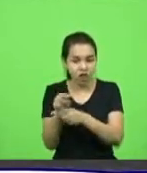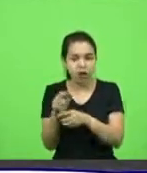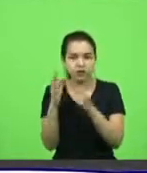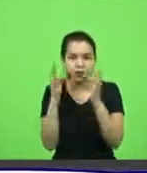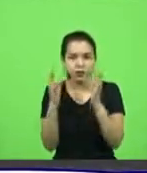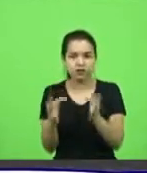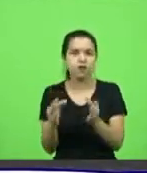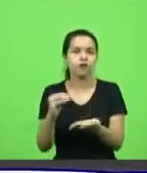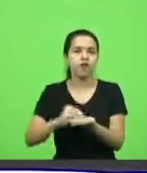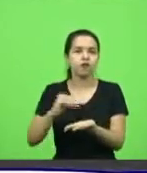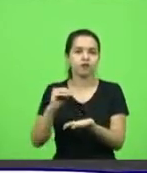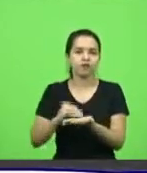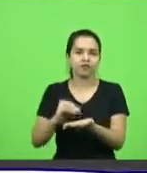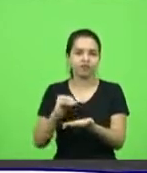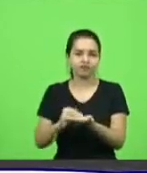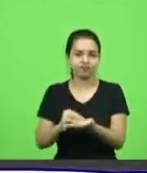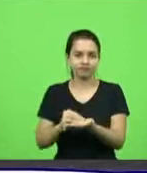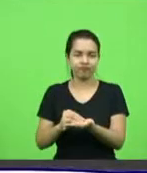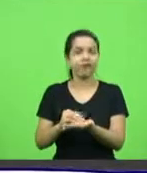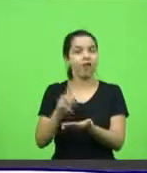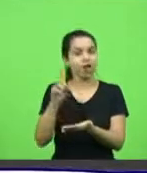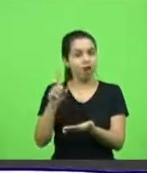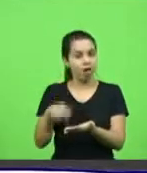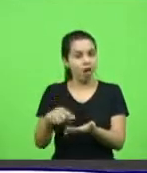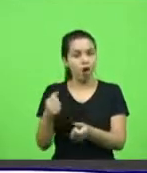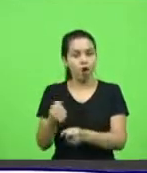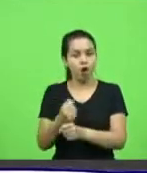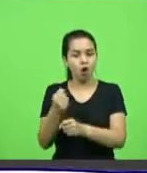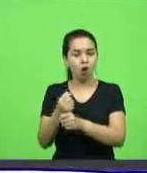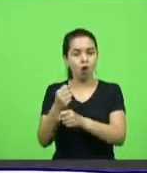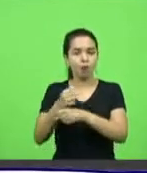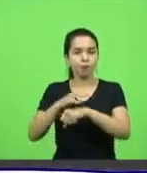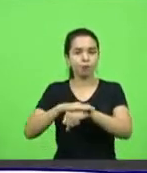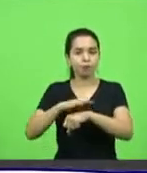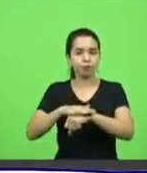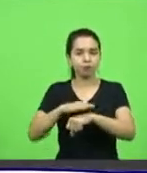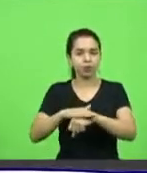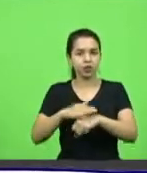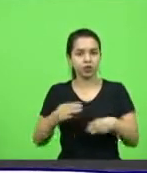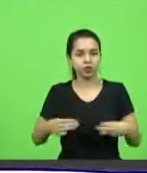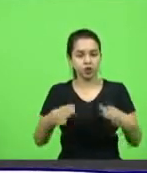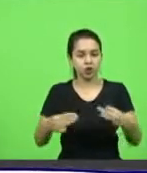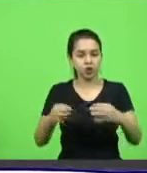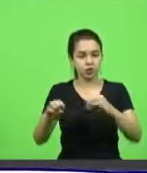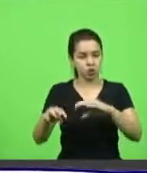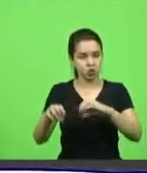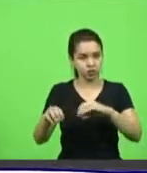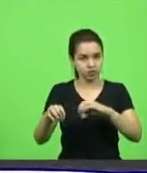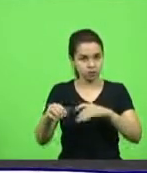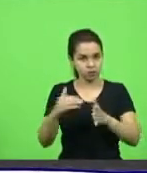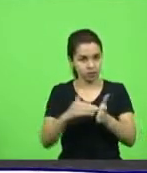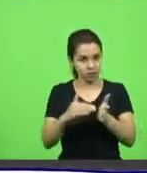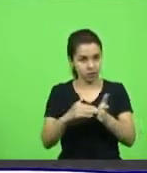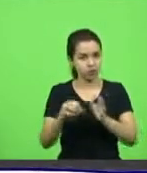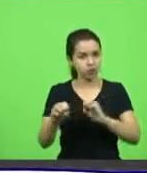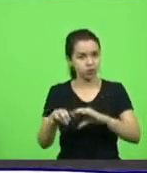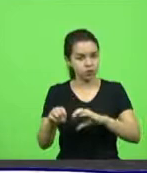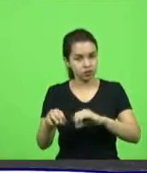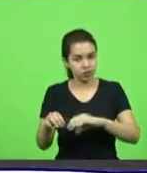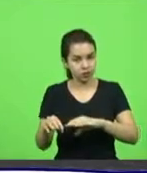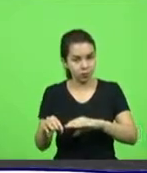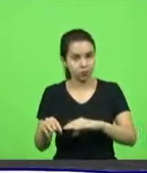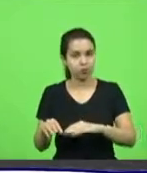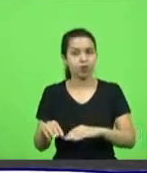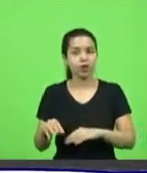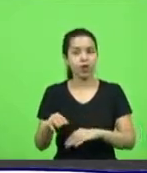portentosa do ministério de educação da Secretaria Estadual da Educação que se prestaria é